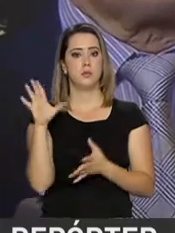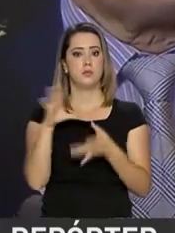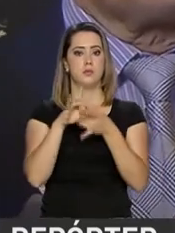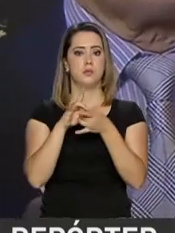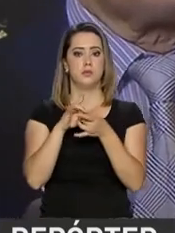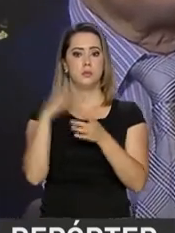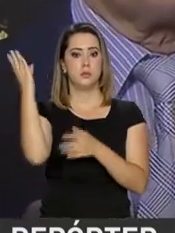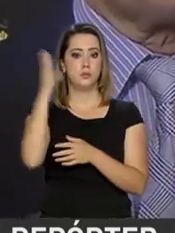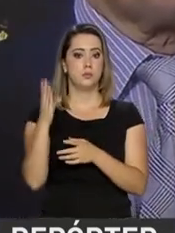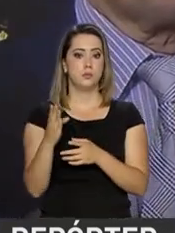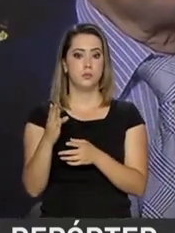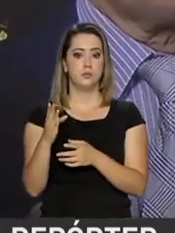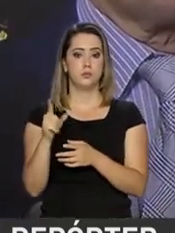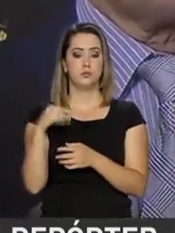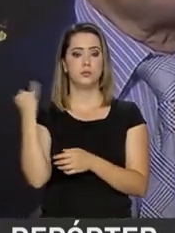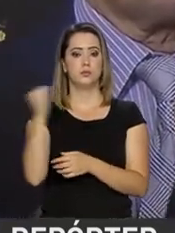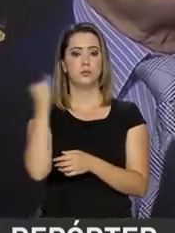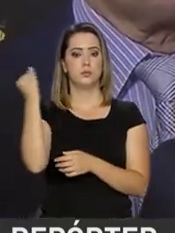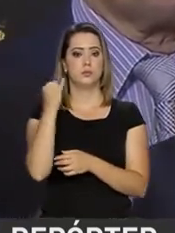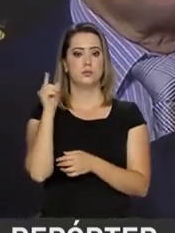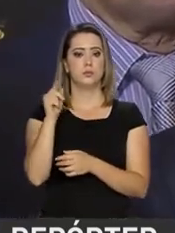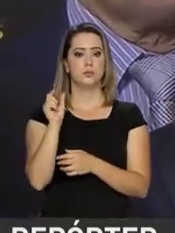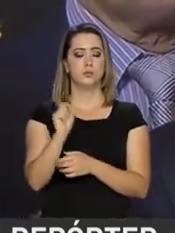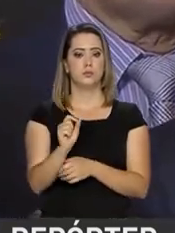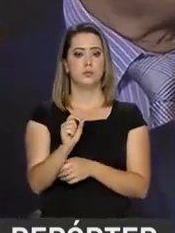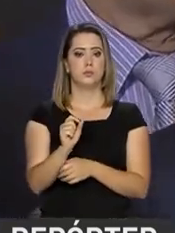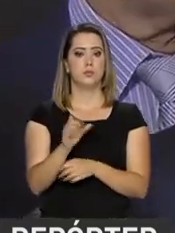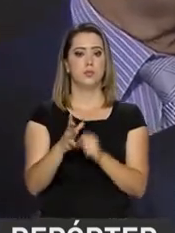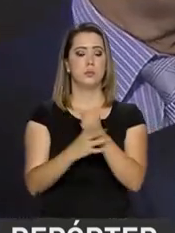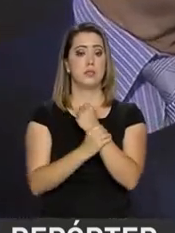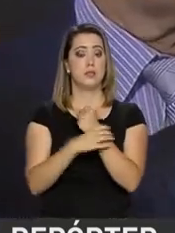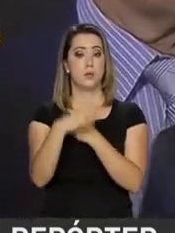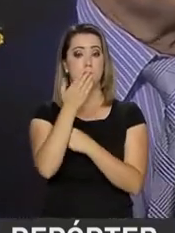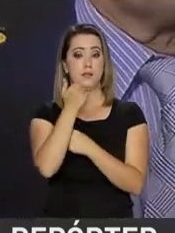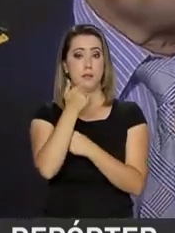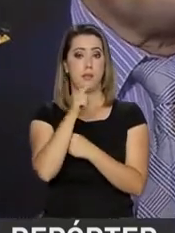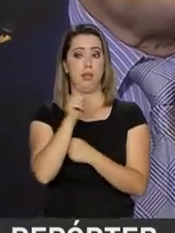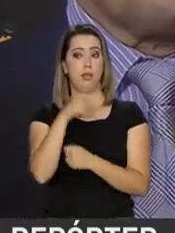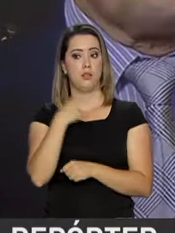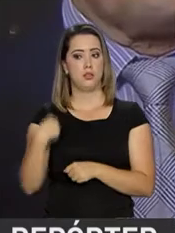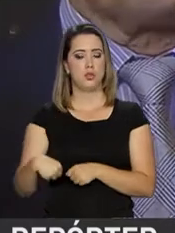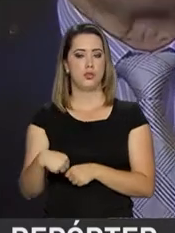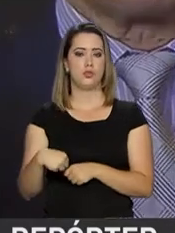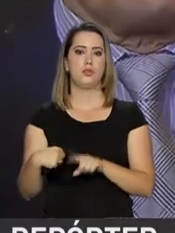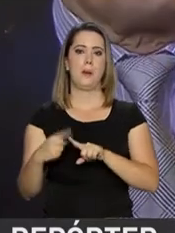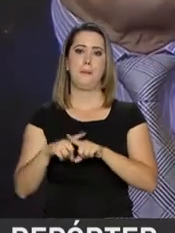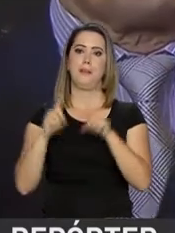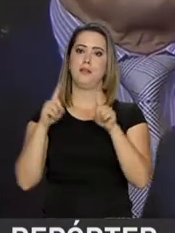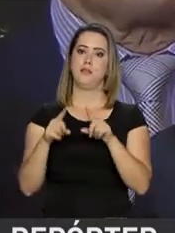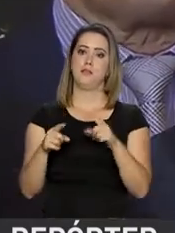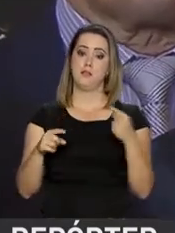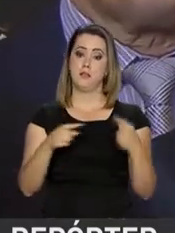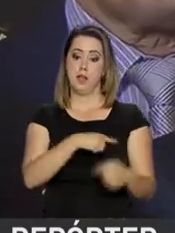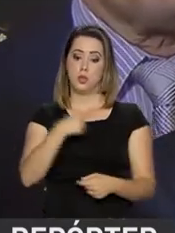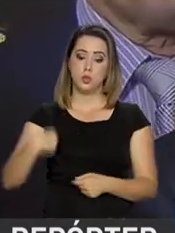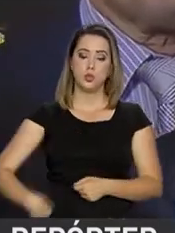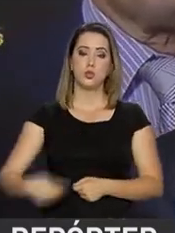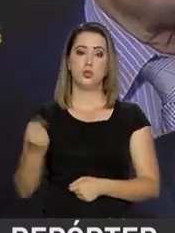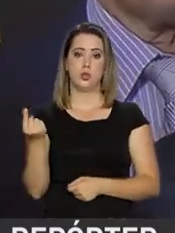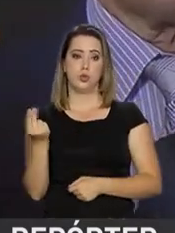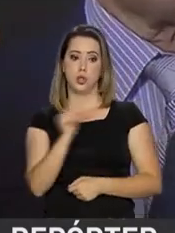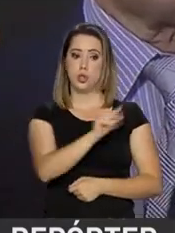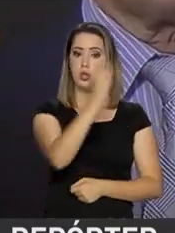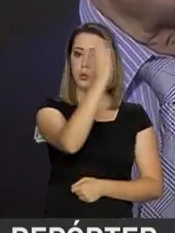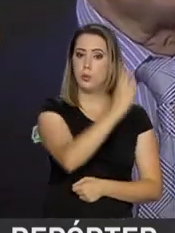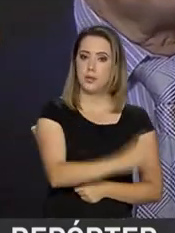o brasil é fundamental para a segurança alimentar da china a china é um grande provedor investimentos no